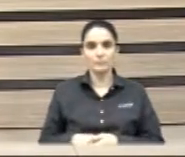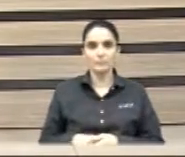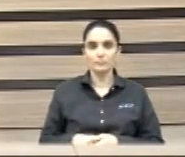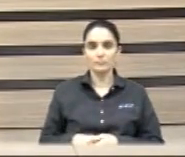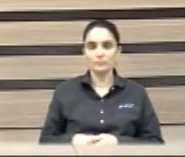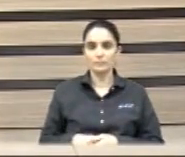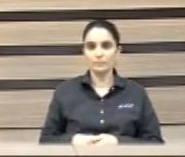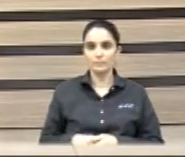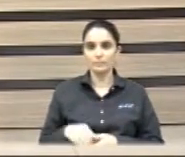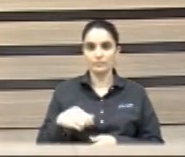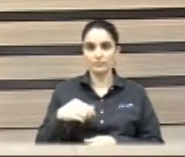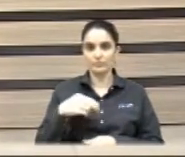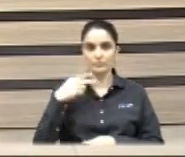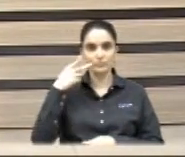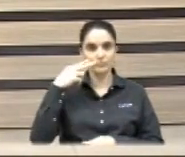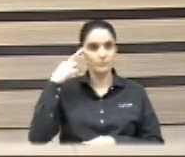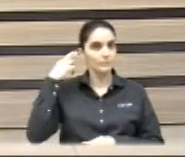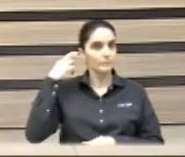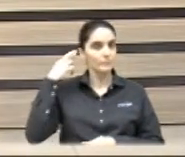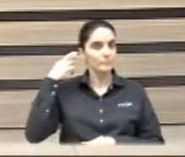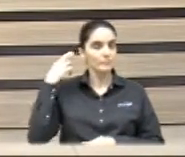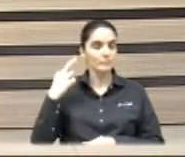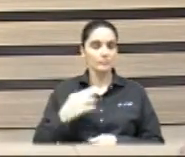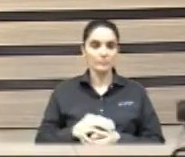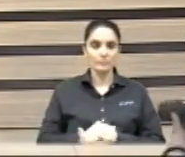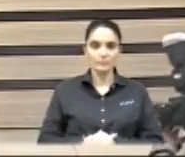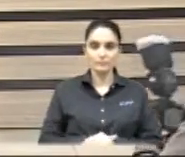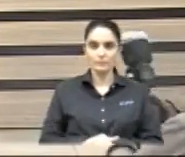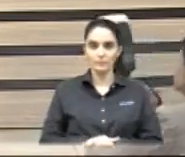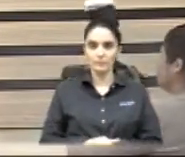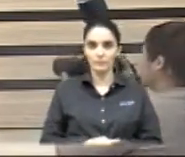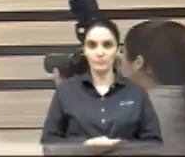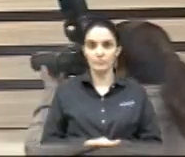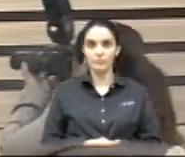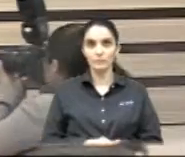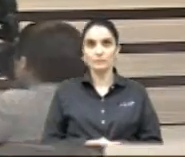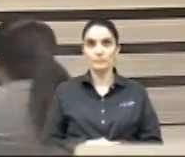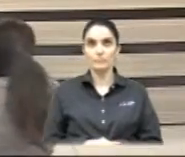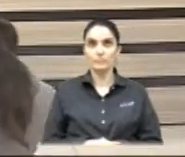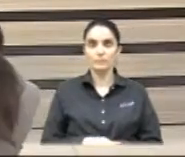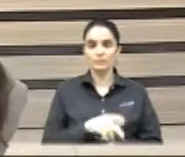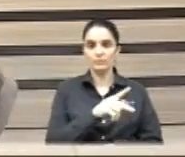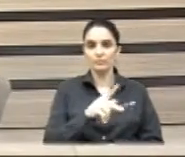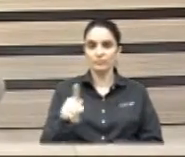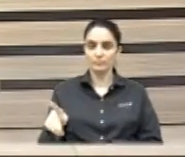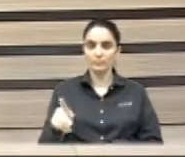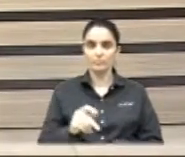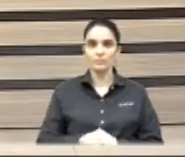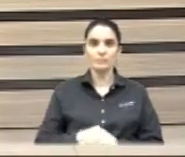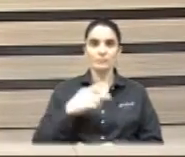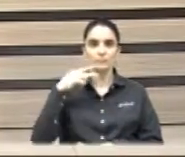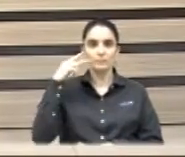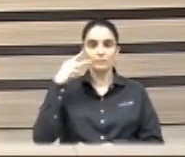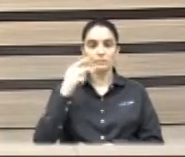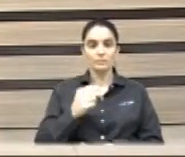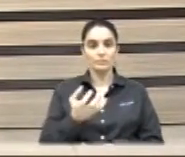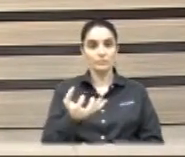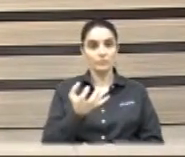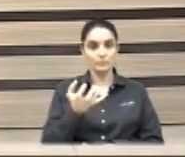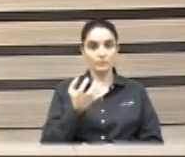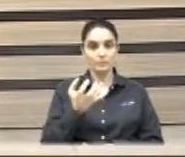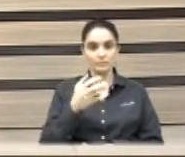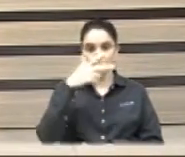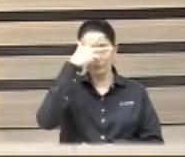ordem ao vereador Ronei Costa Martins e Silva. Senhor presidente, nobres colegas, eu esperaria que o